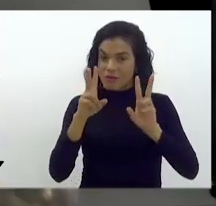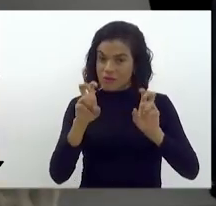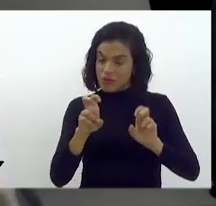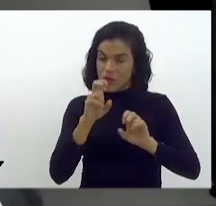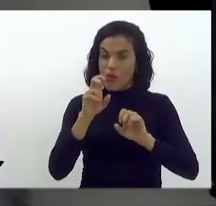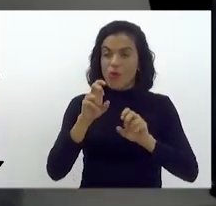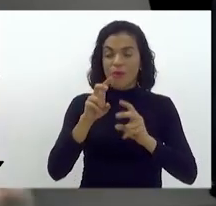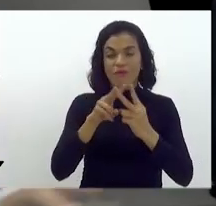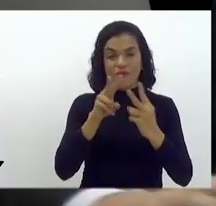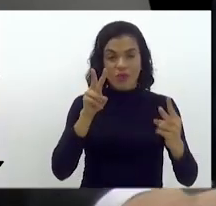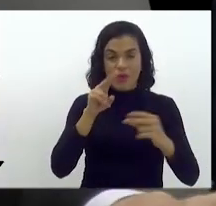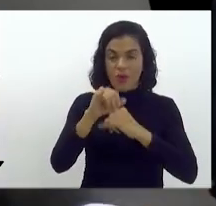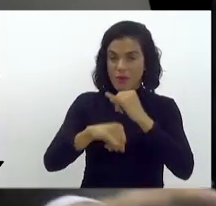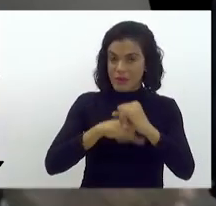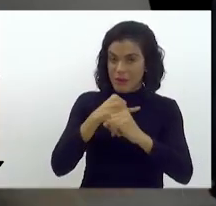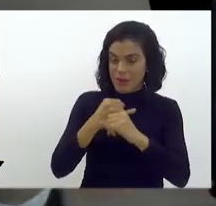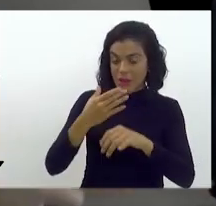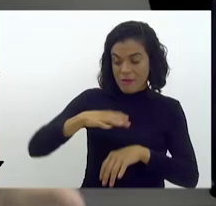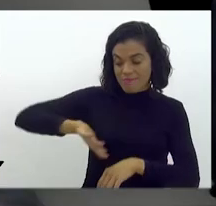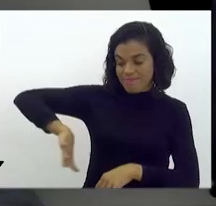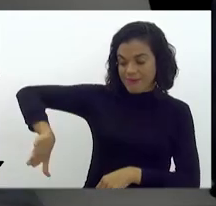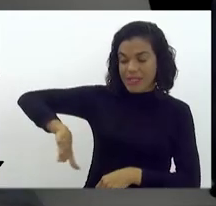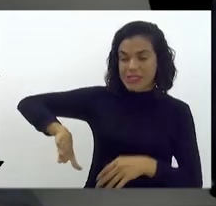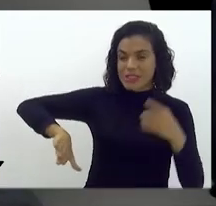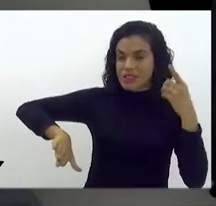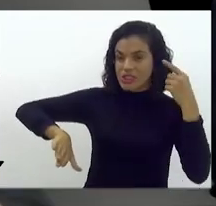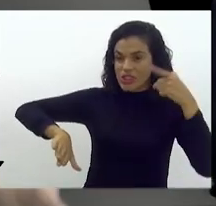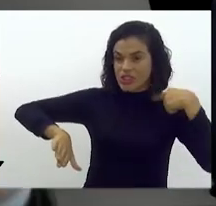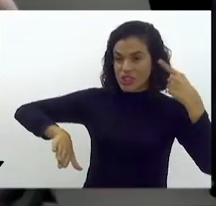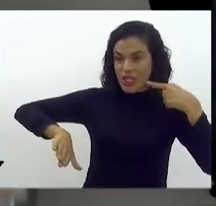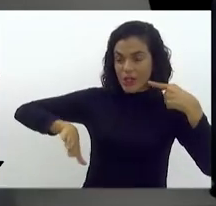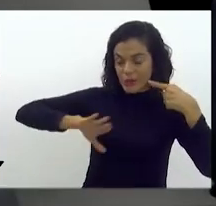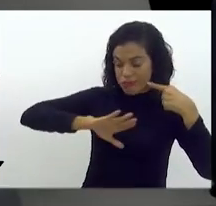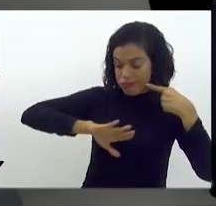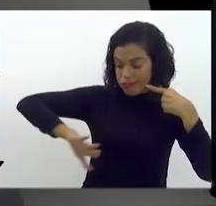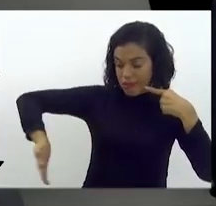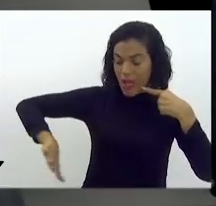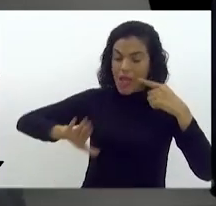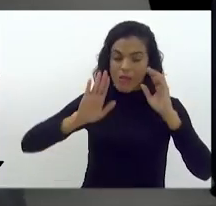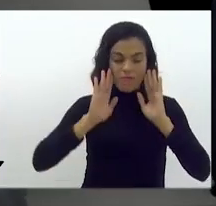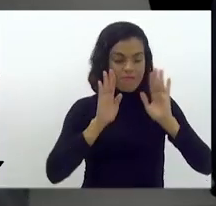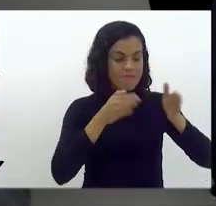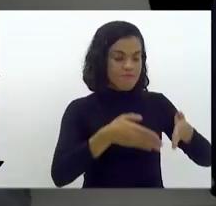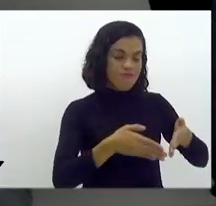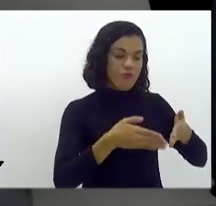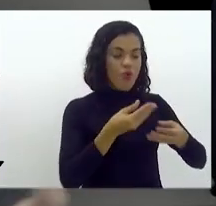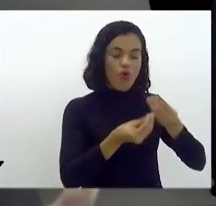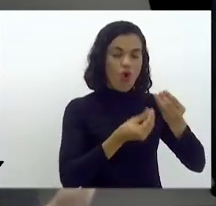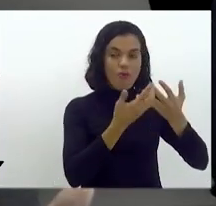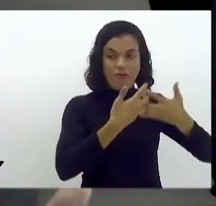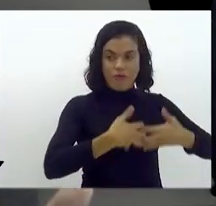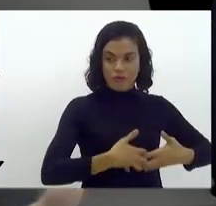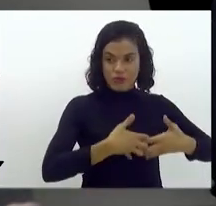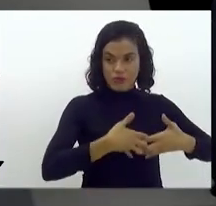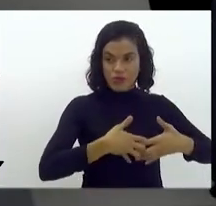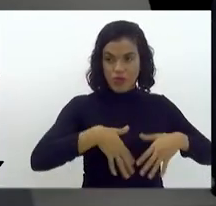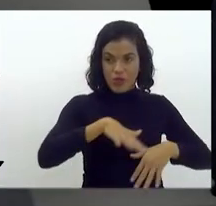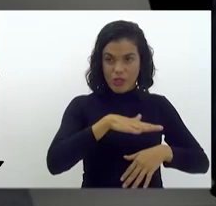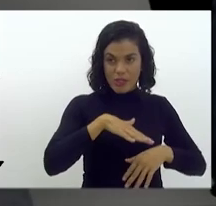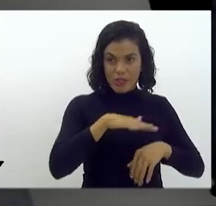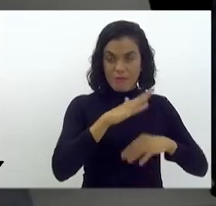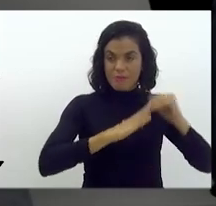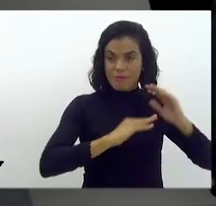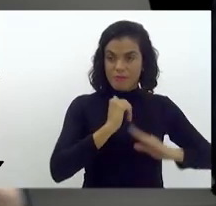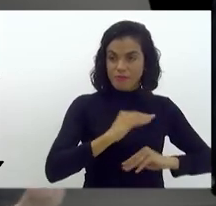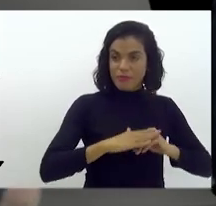tem que se deixar o direito de lado e dar uma atenção muito grande uma parte técnica do funcionamento a legislação o